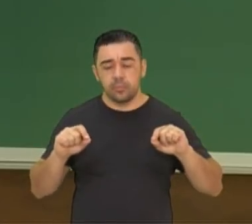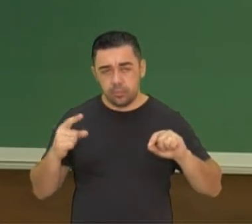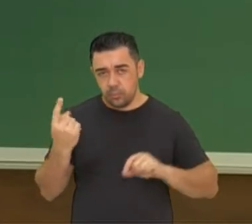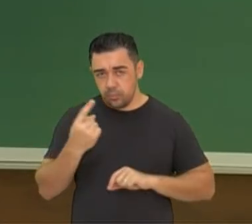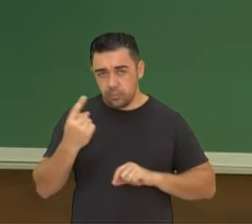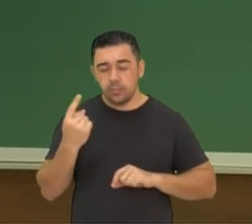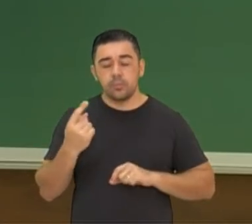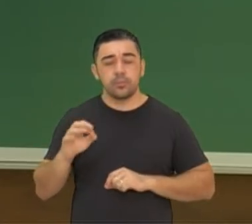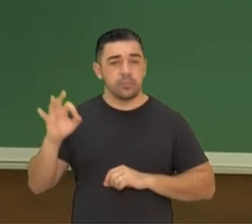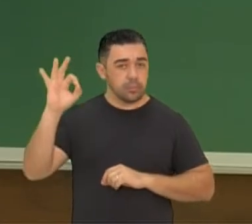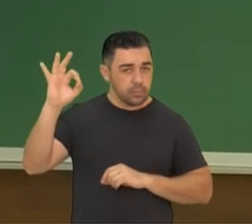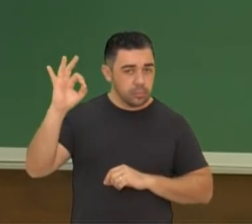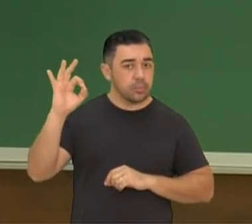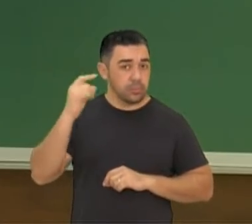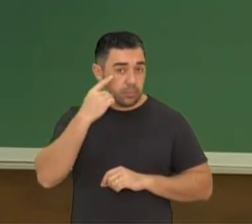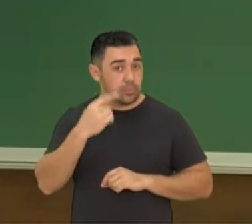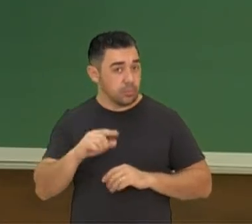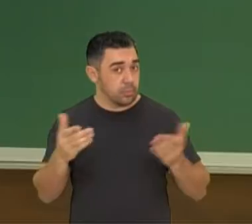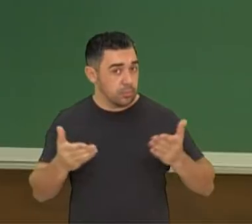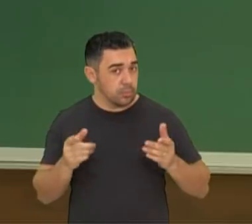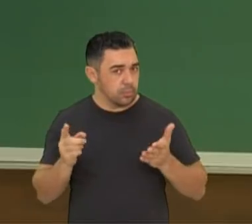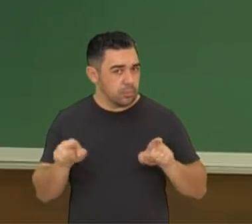vamos ver isso hoje também, tá bom?